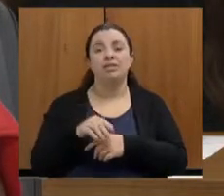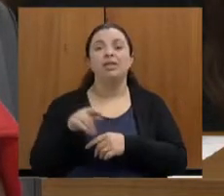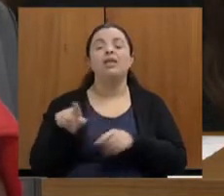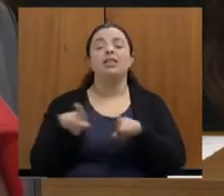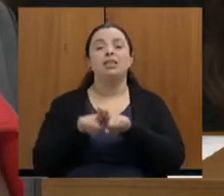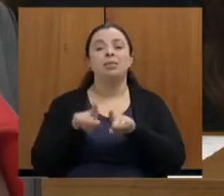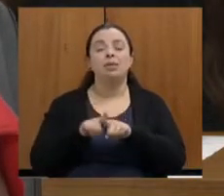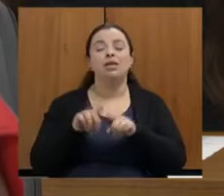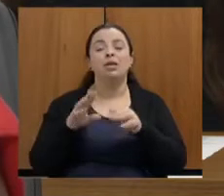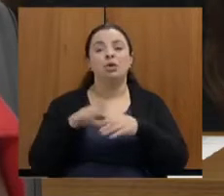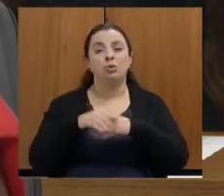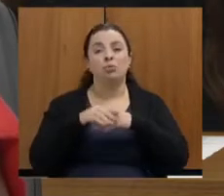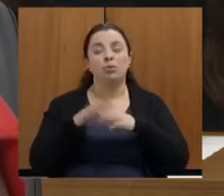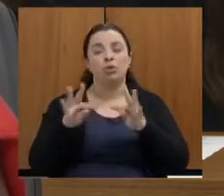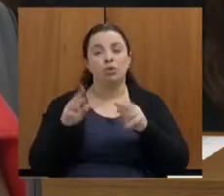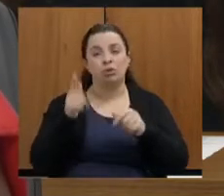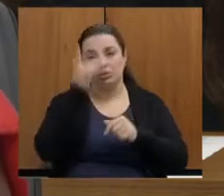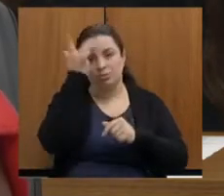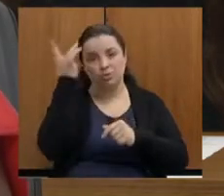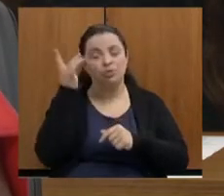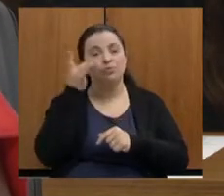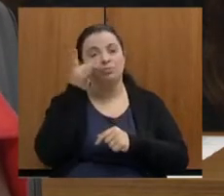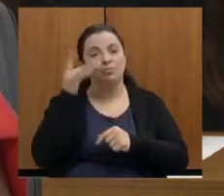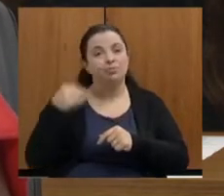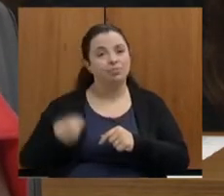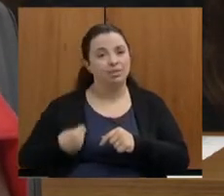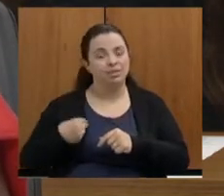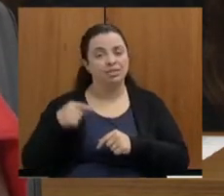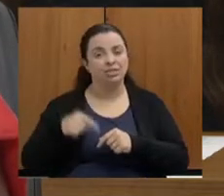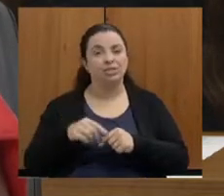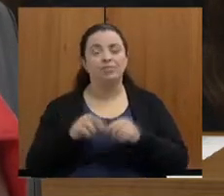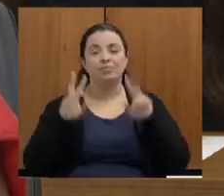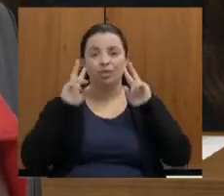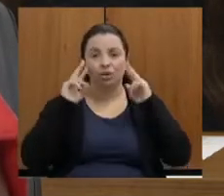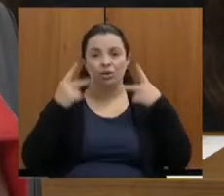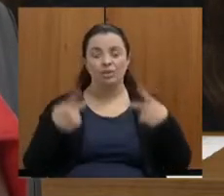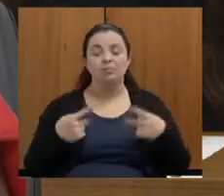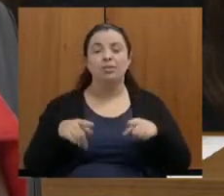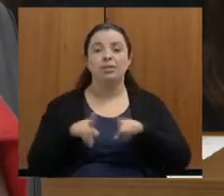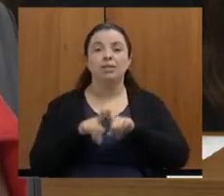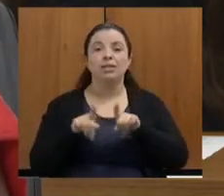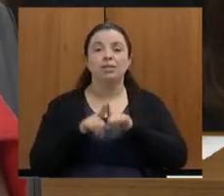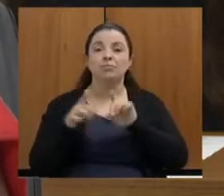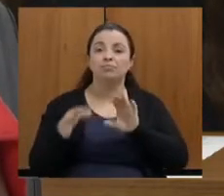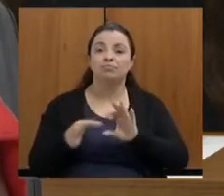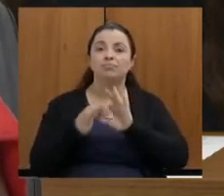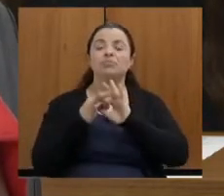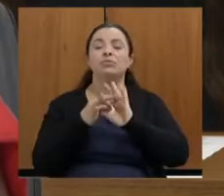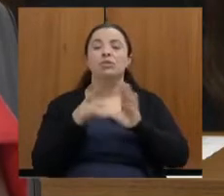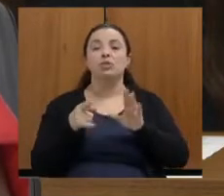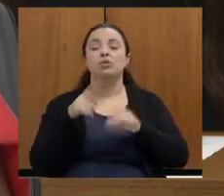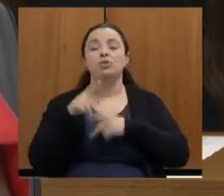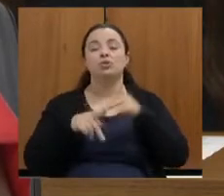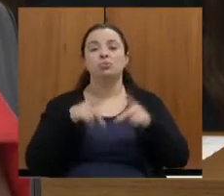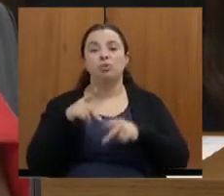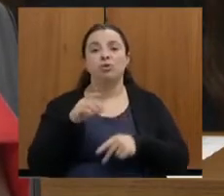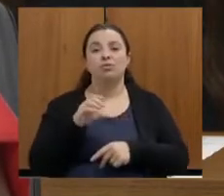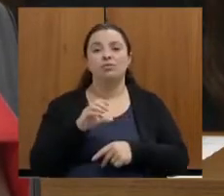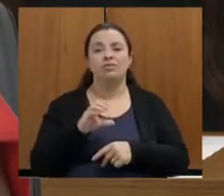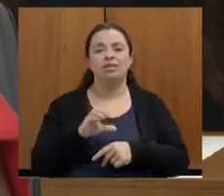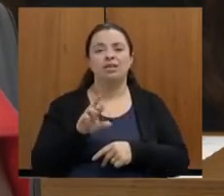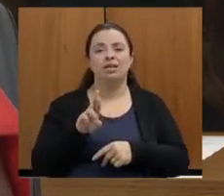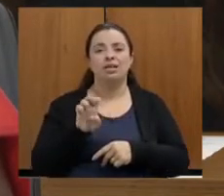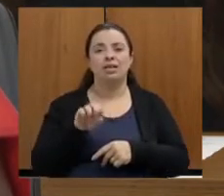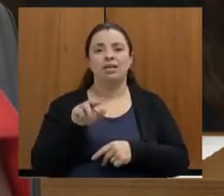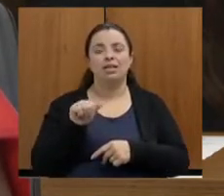estão presentes o reconhecimento também conectando com a luta dos povos krenaks que estão lá pertinho